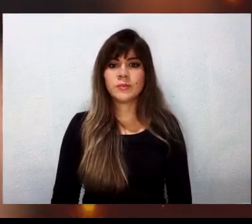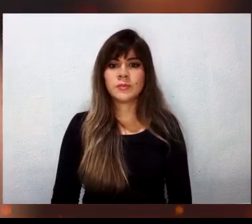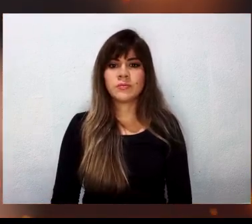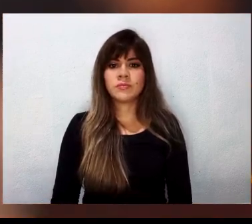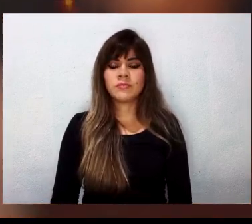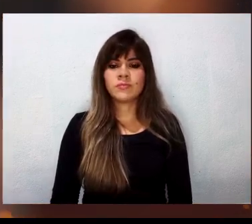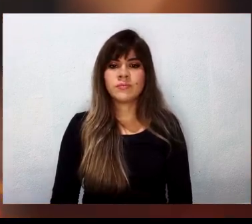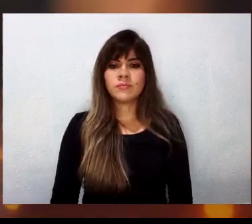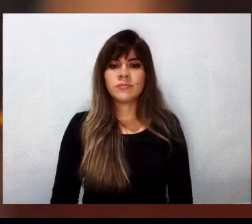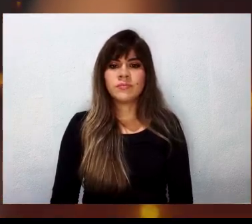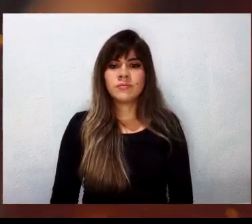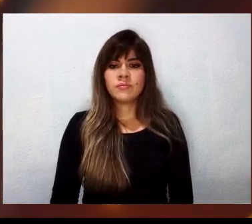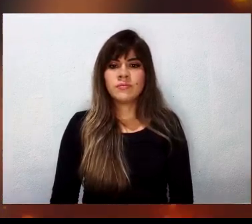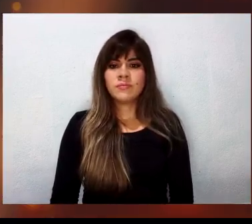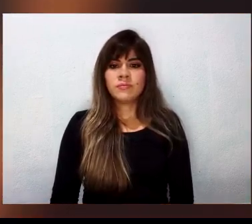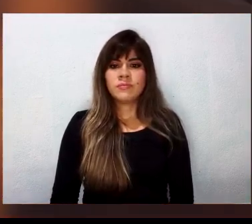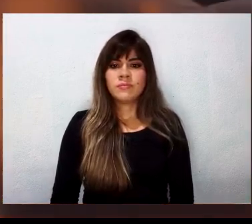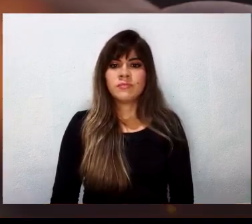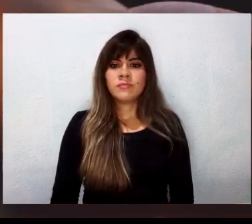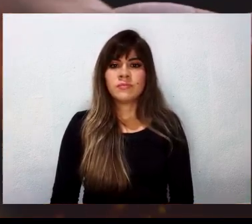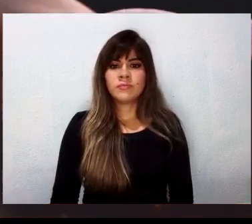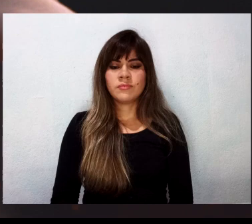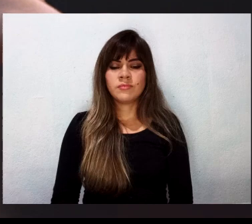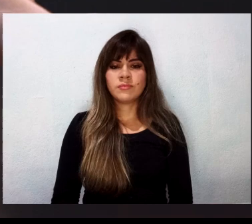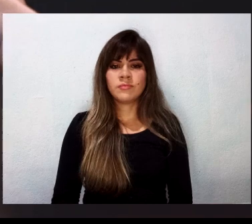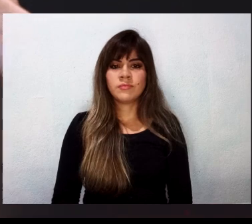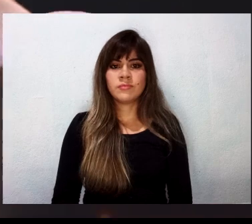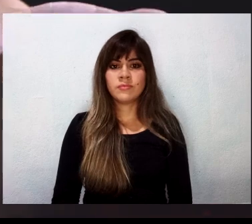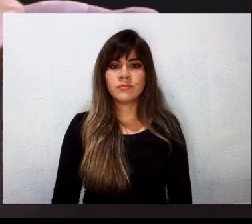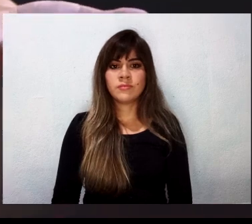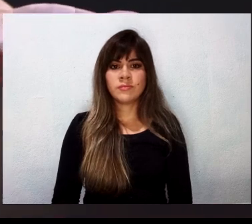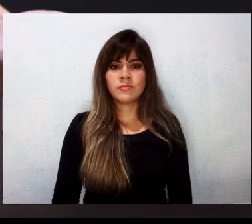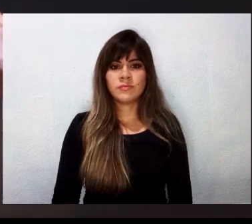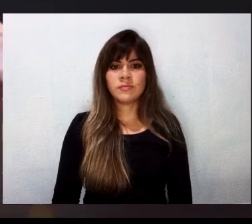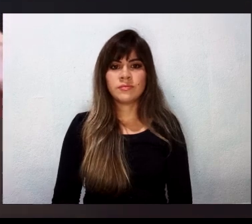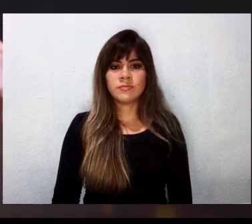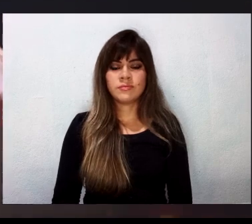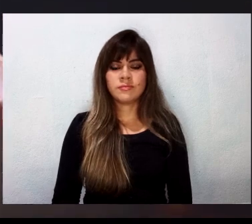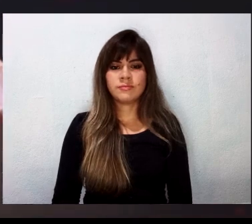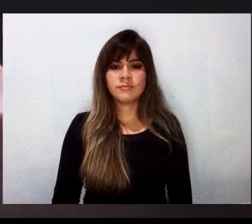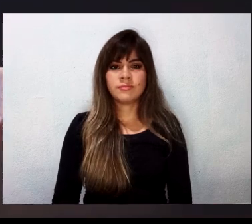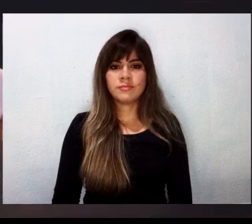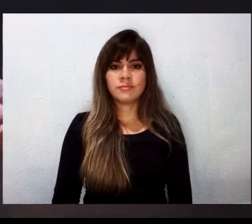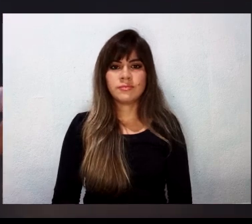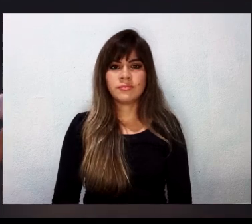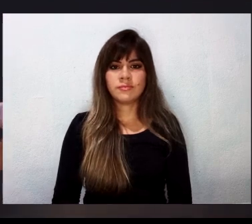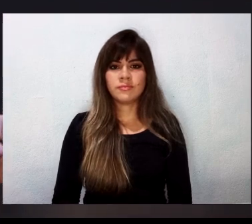Imagem desfocada de Jota correndo em meio aos pontos de luz amarelos e vermelhos.